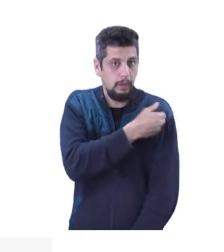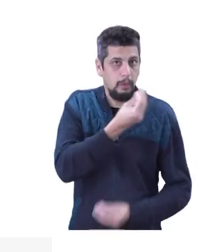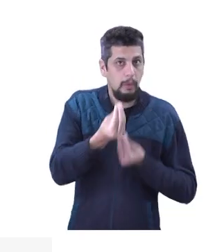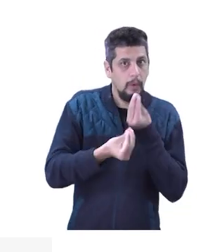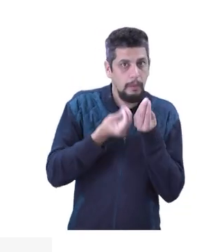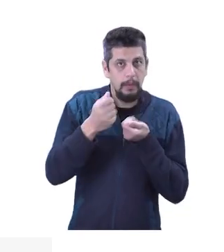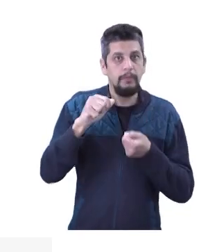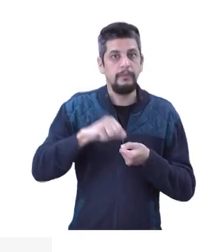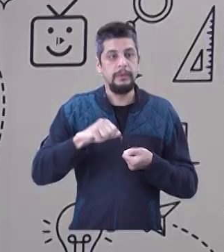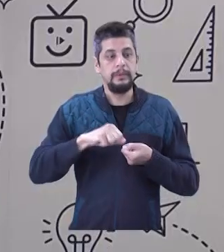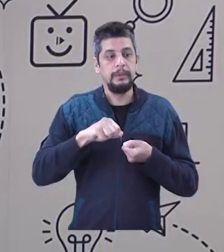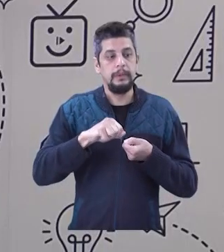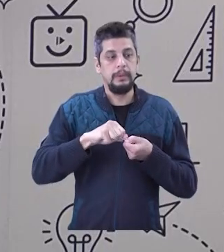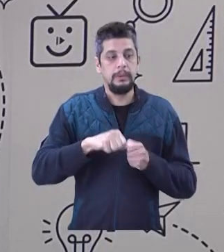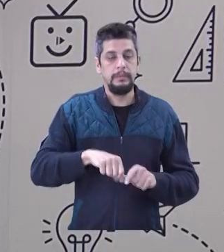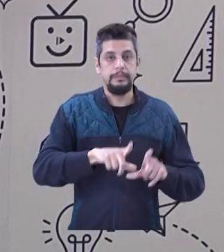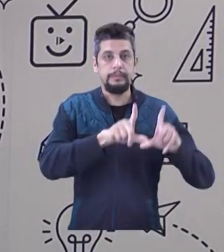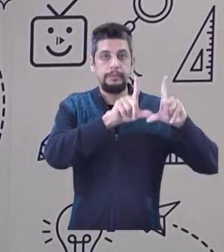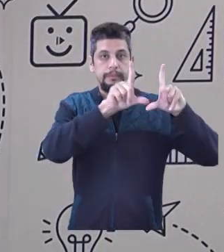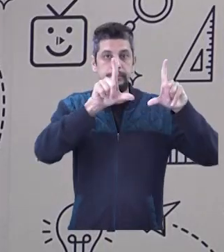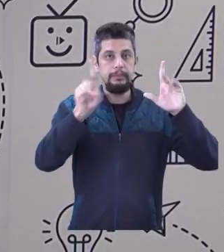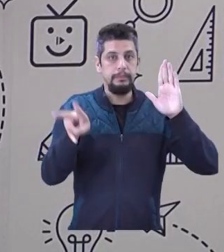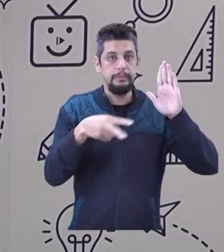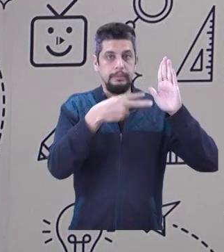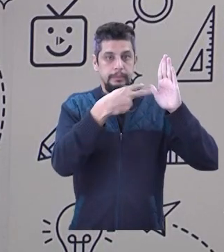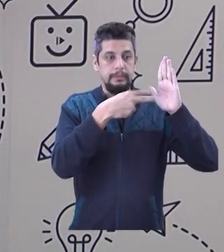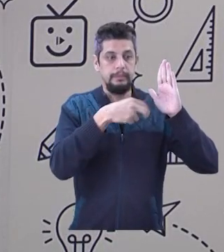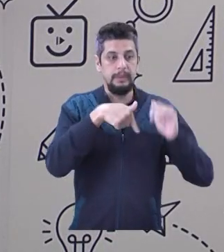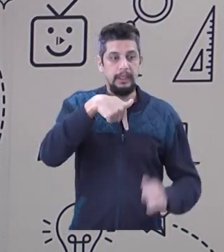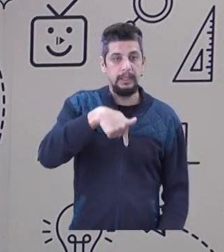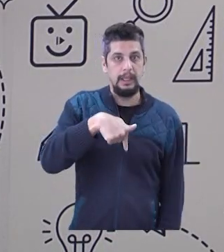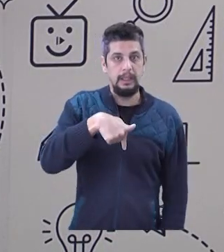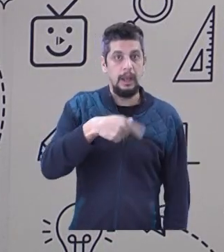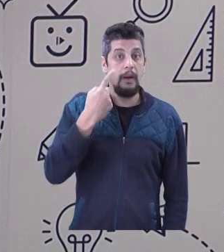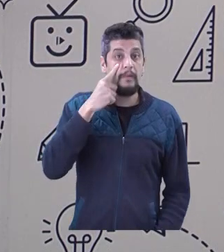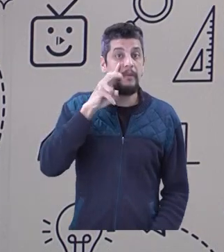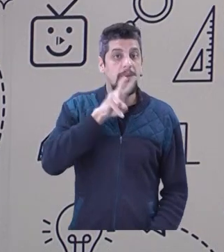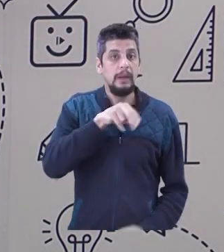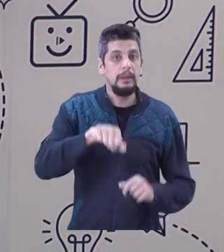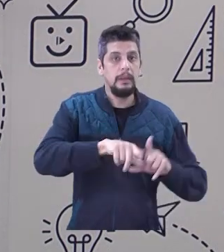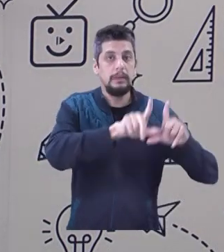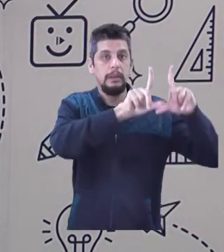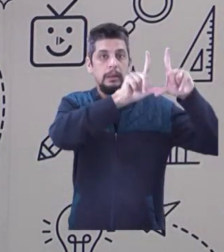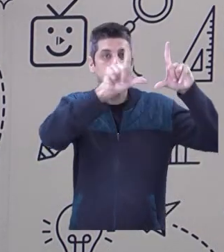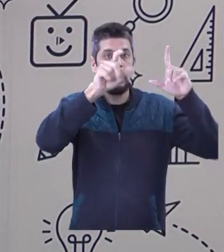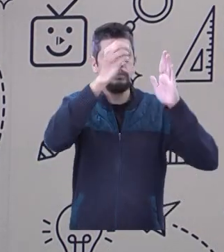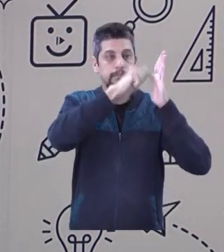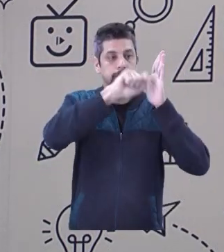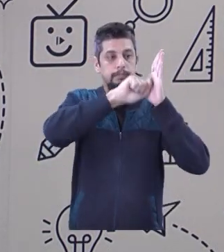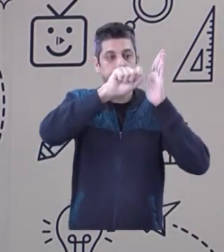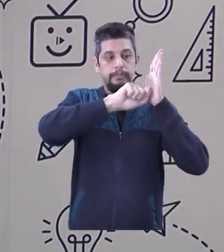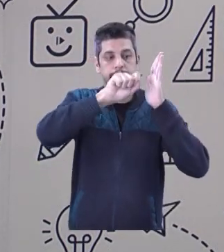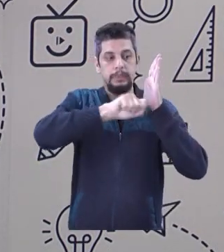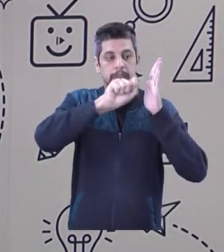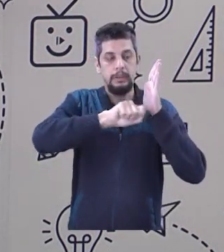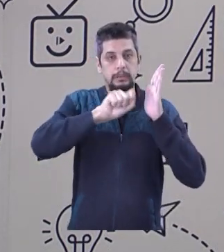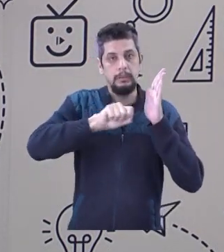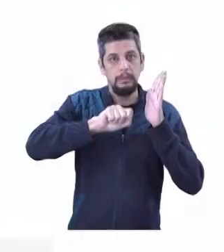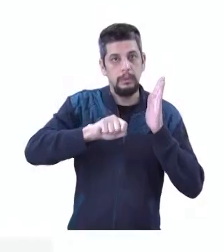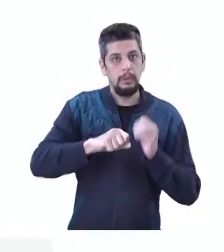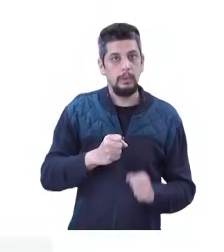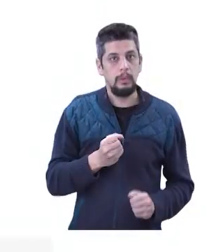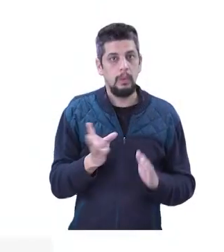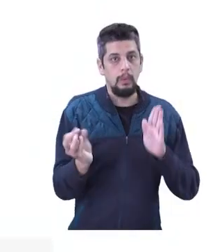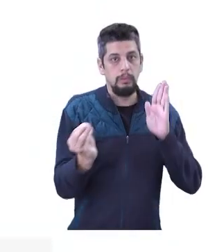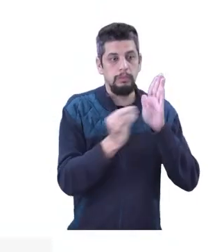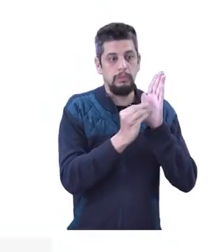lá, professora Mirta, como ficou. 7. Né? Certo. Vamos ver lá na tela agora para preencher os demais?